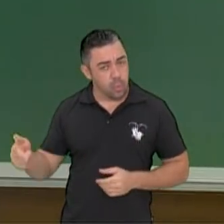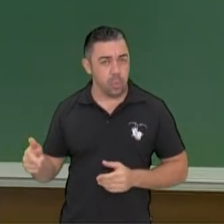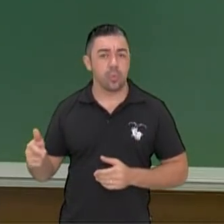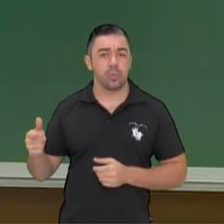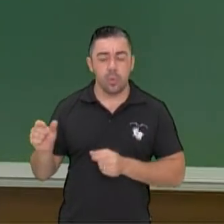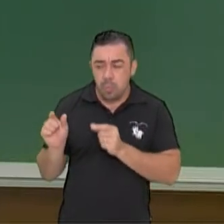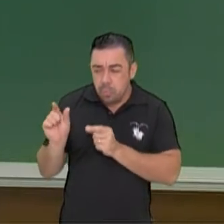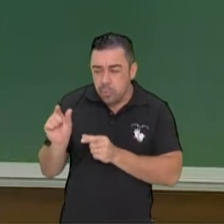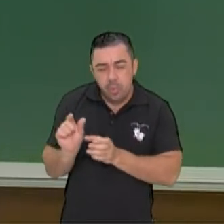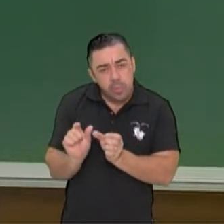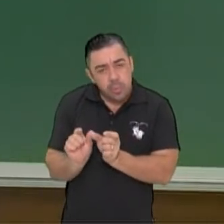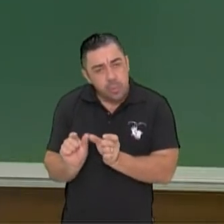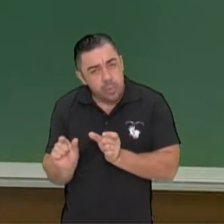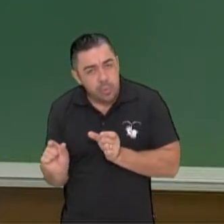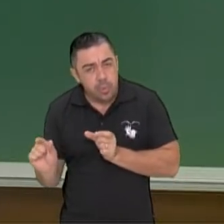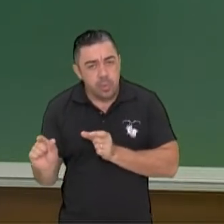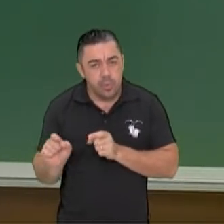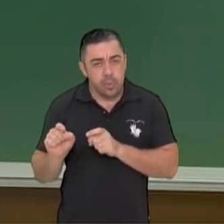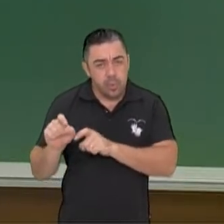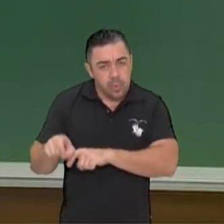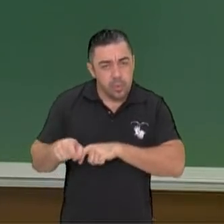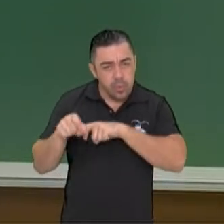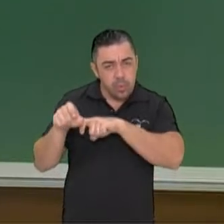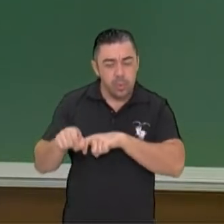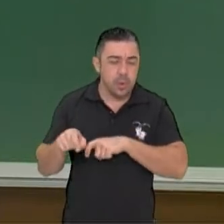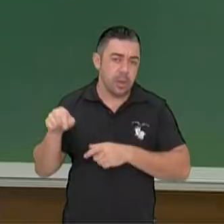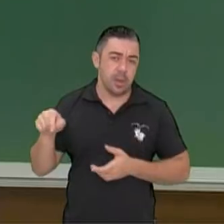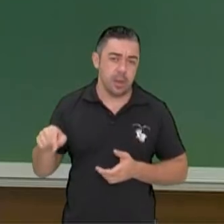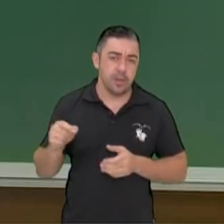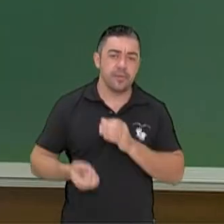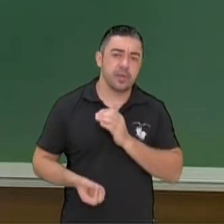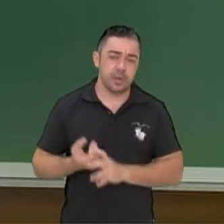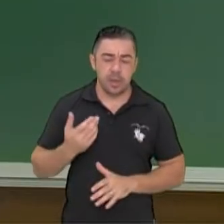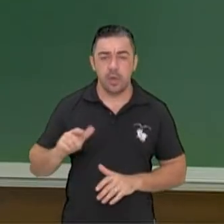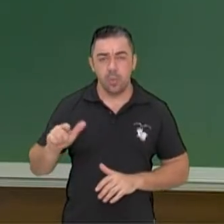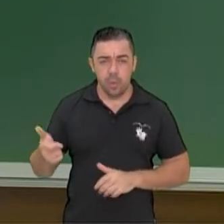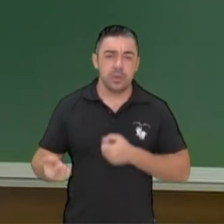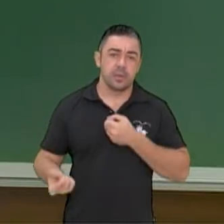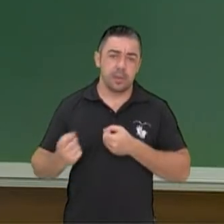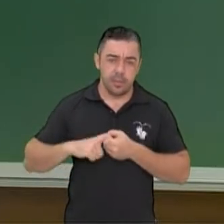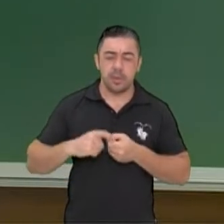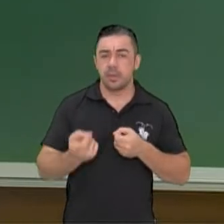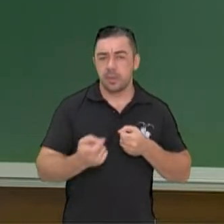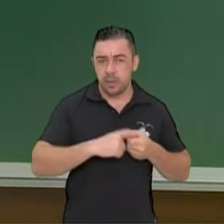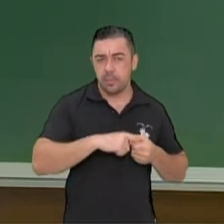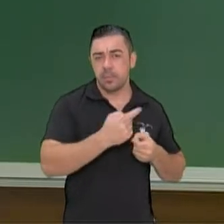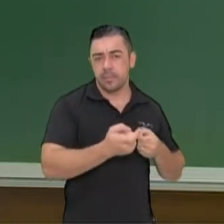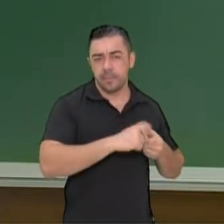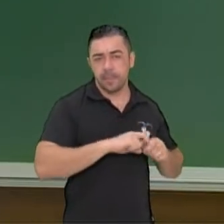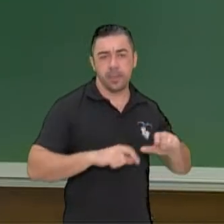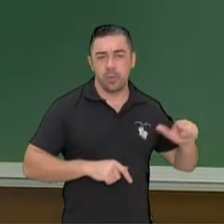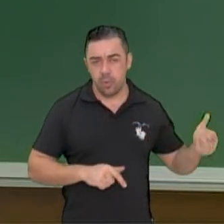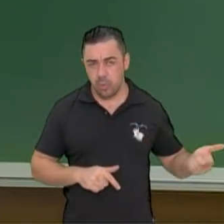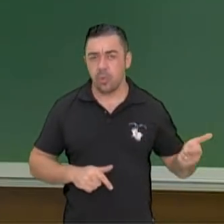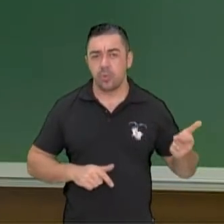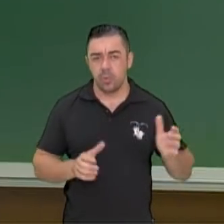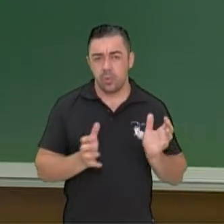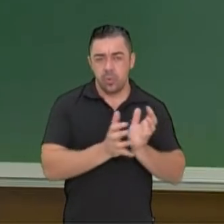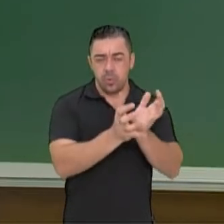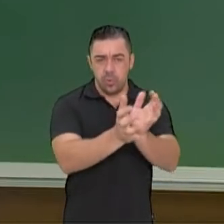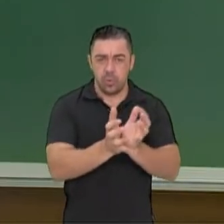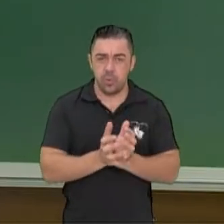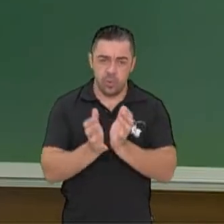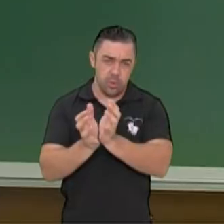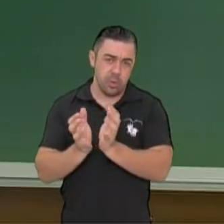um pedacinho menor, um microfeudo, e criar outras dependências de outros nobres com o suzerano, com o